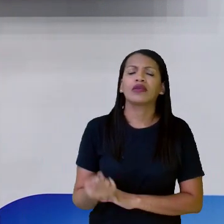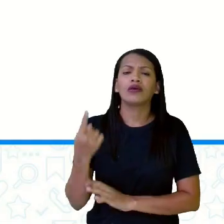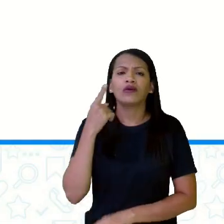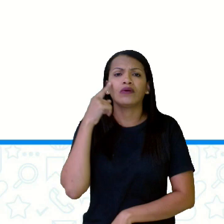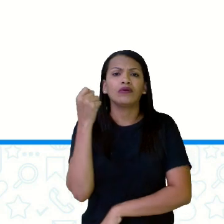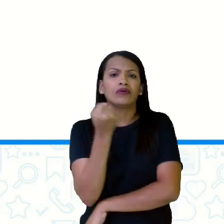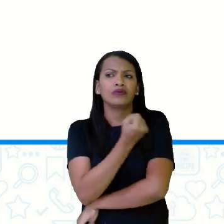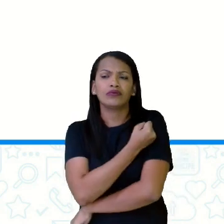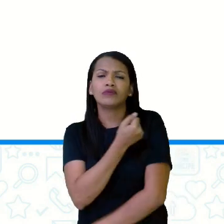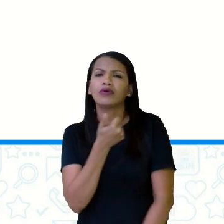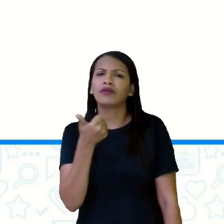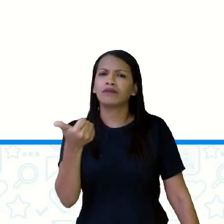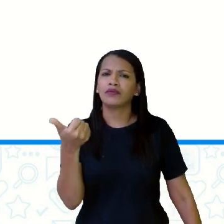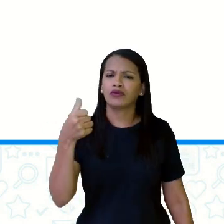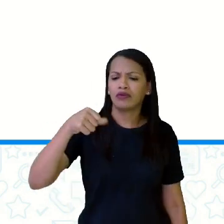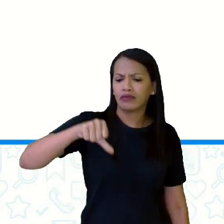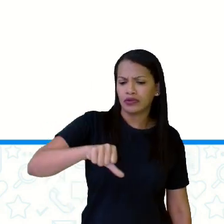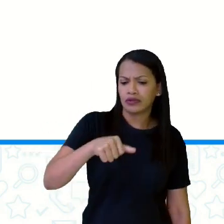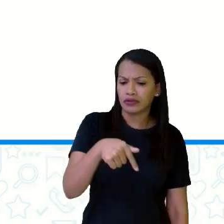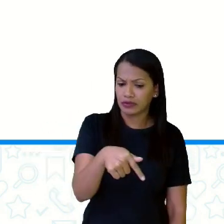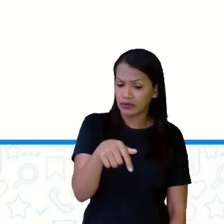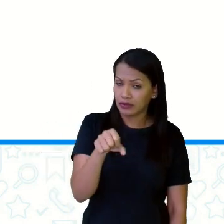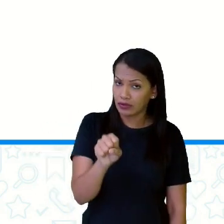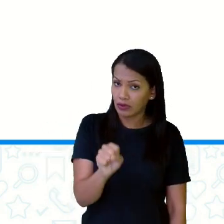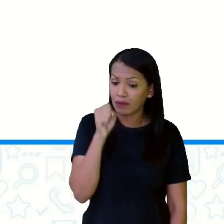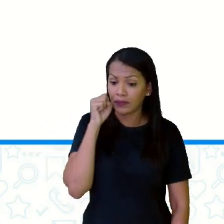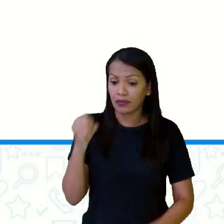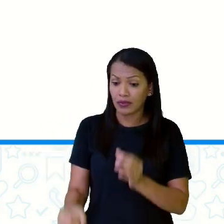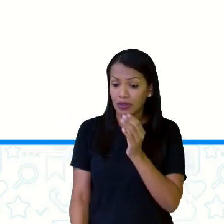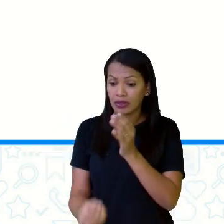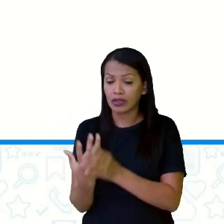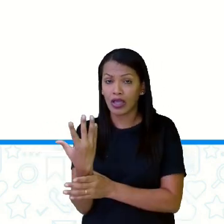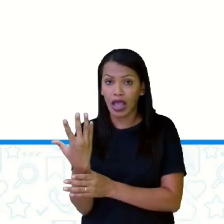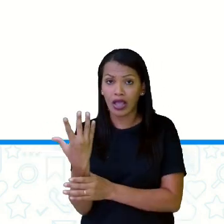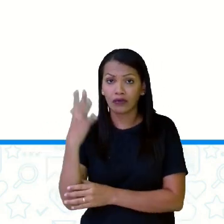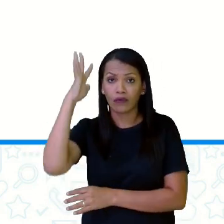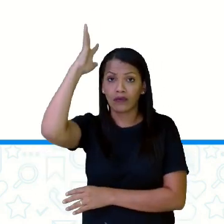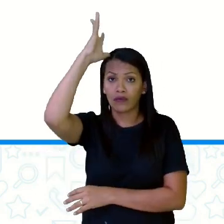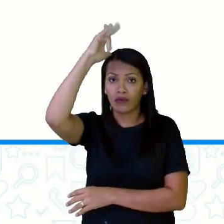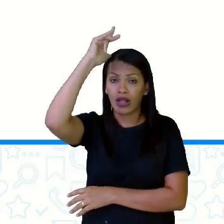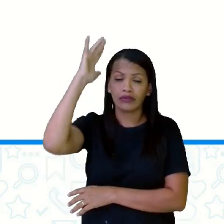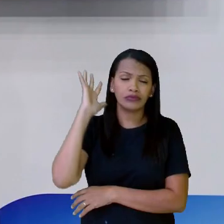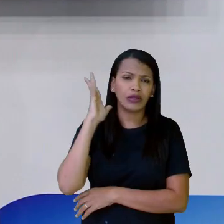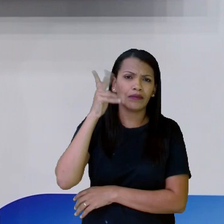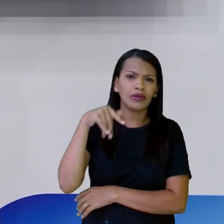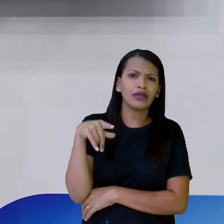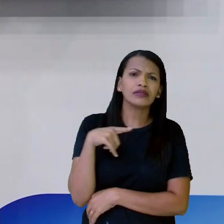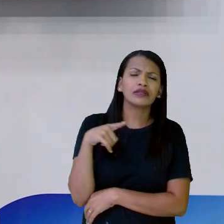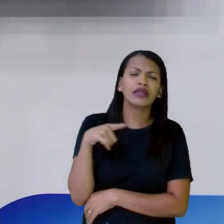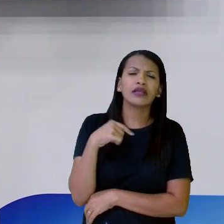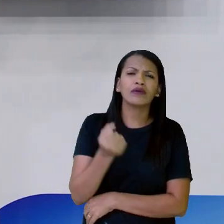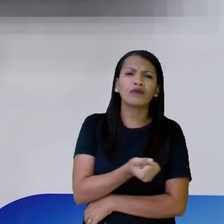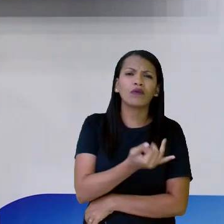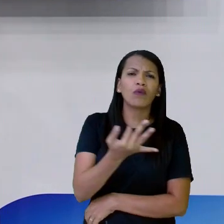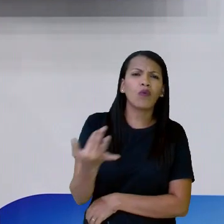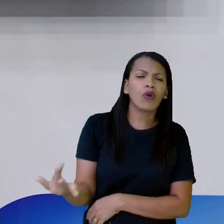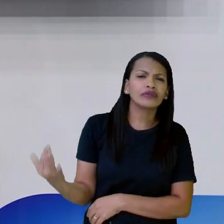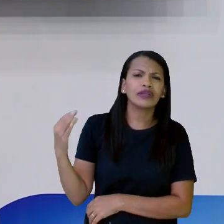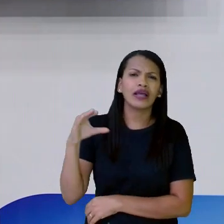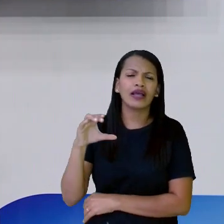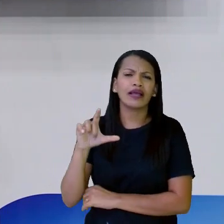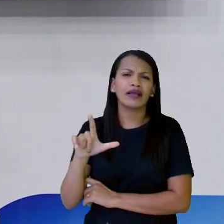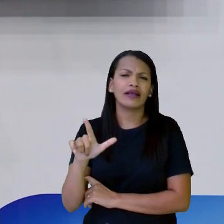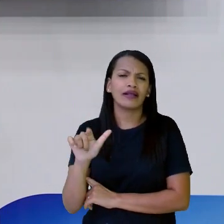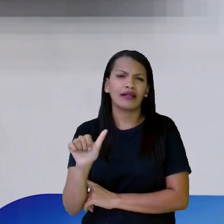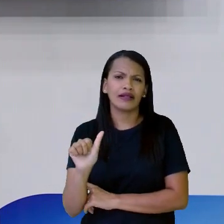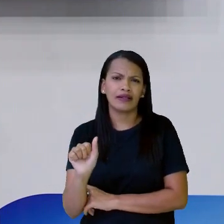número 1978, que foi o ano que surgiu o Galo da Madrugada, possui quantas classes? Lembra